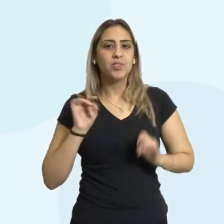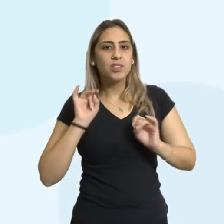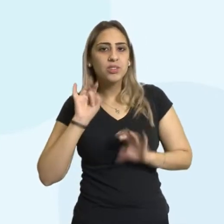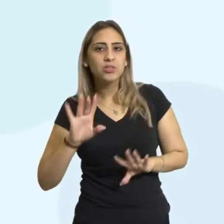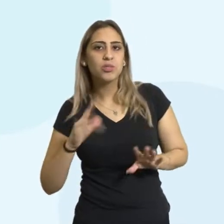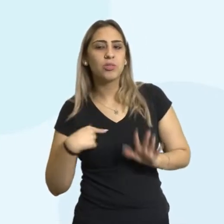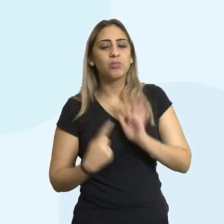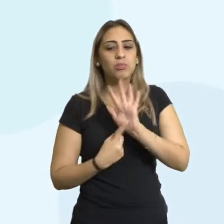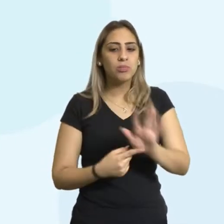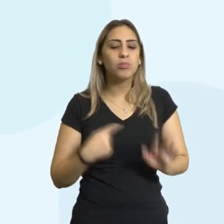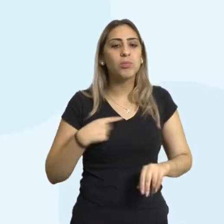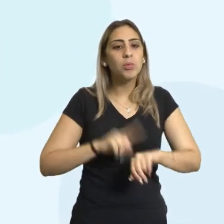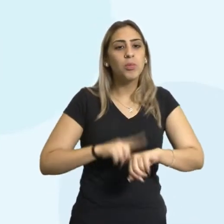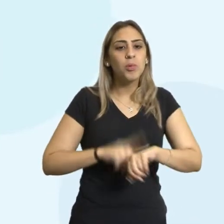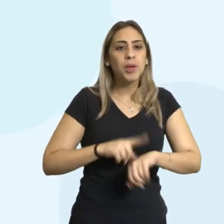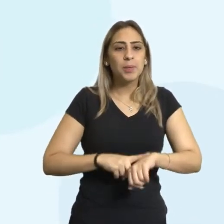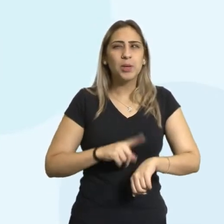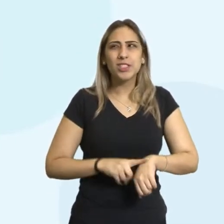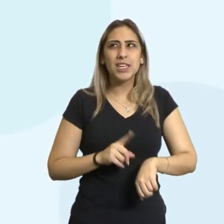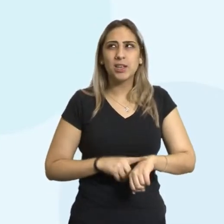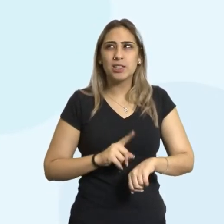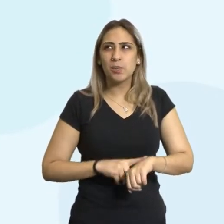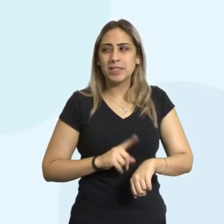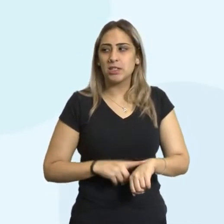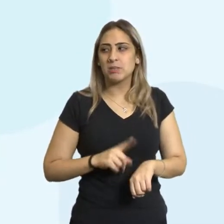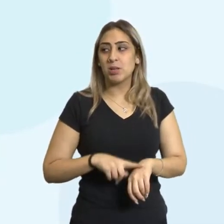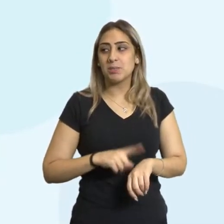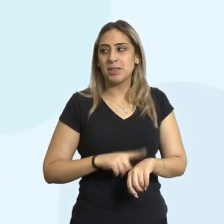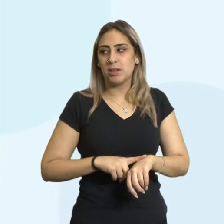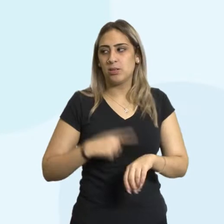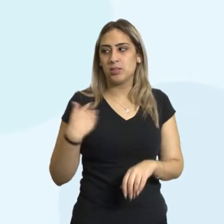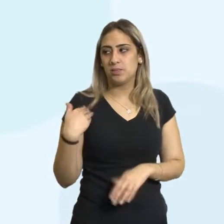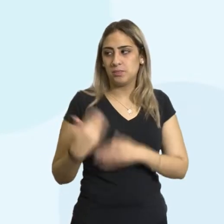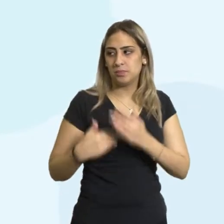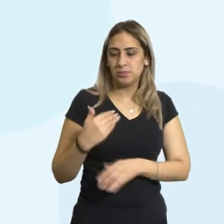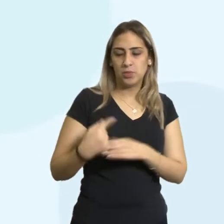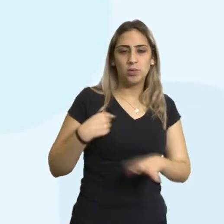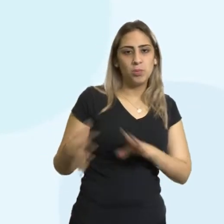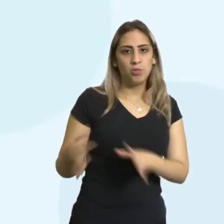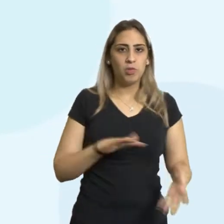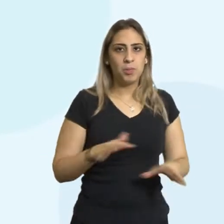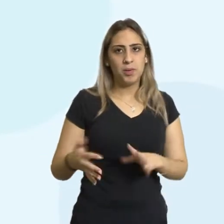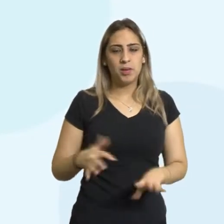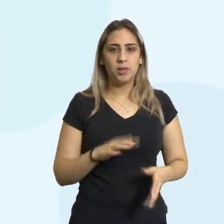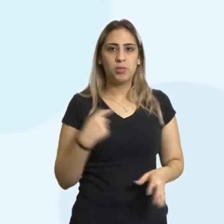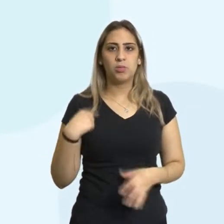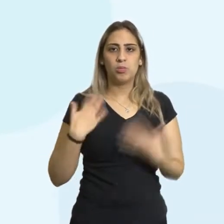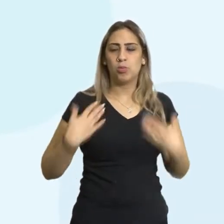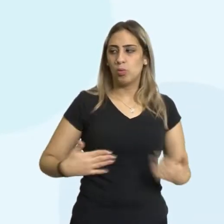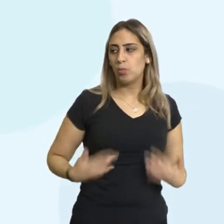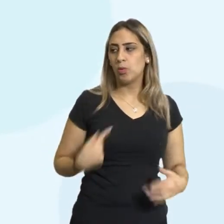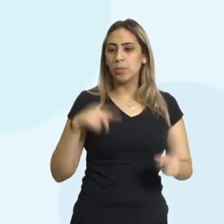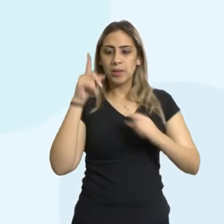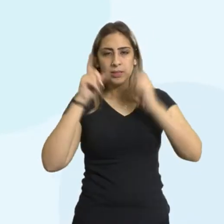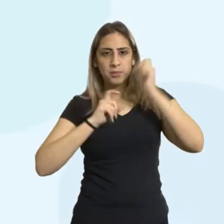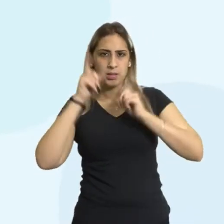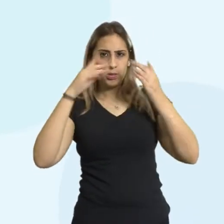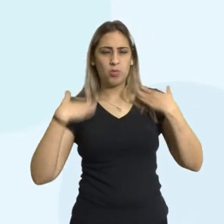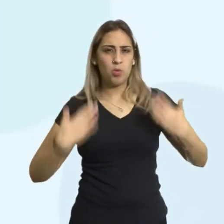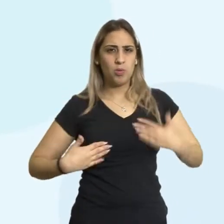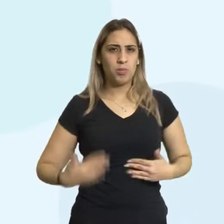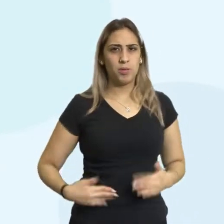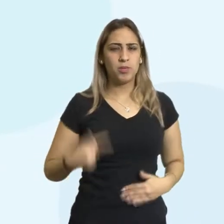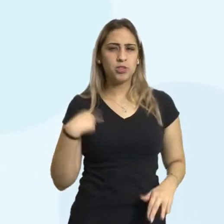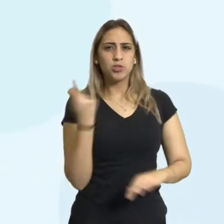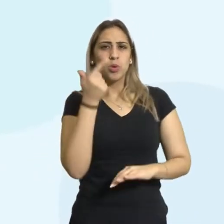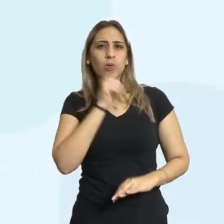dançada né Nenhum momento alguém abre a boca para contar a história e apenas pelo movimento do corpo pela expressão corporal a